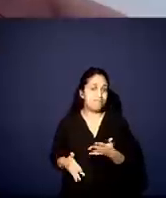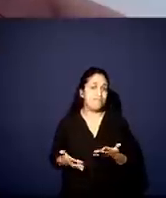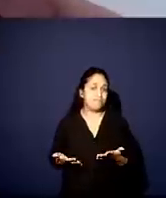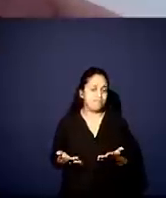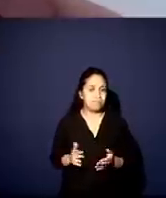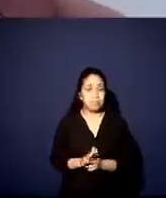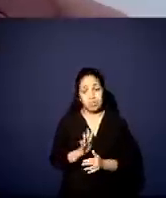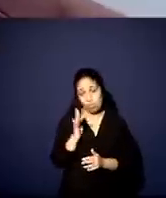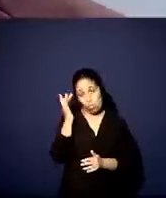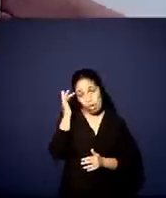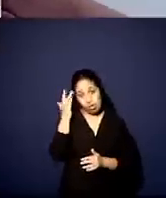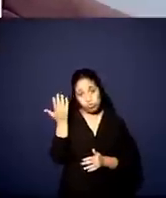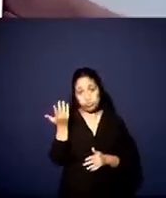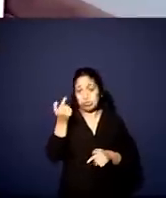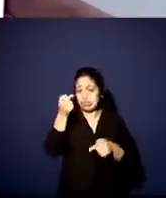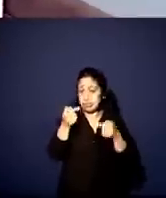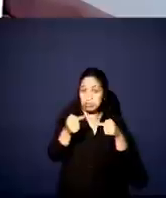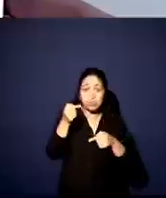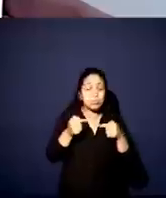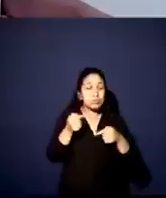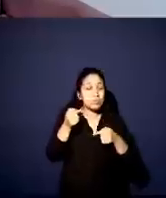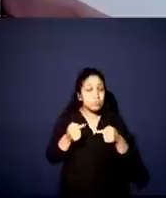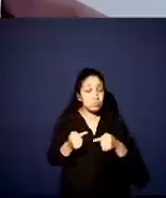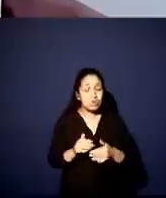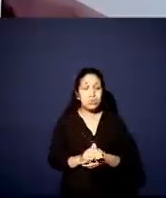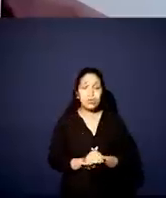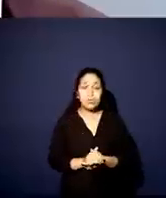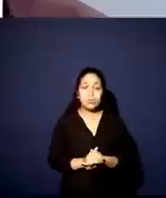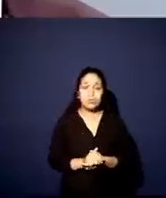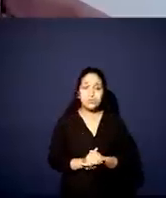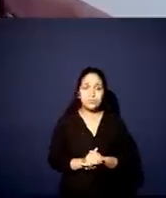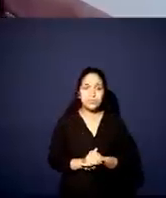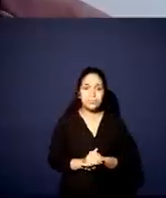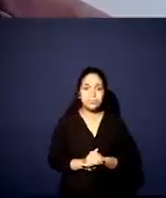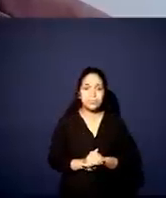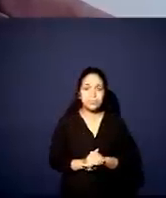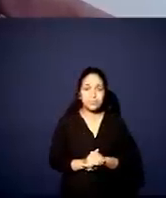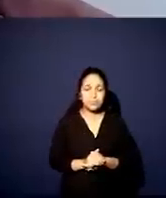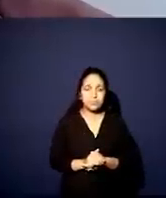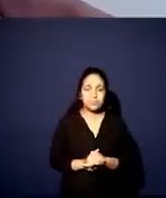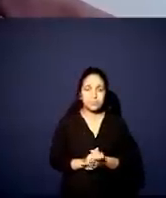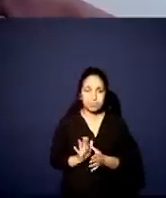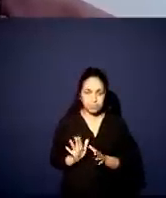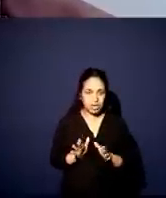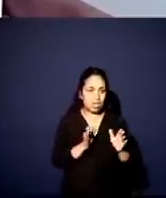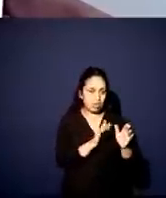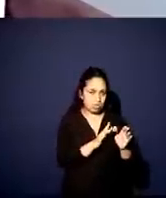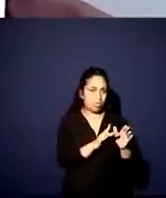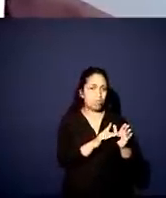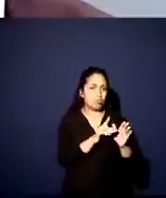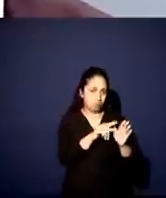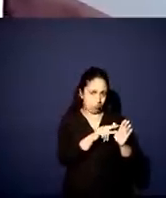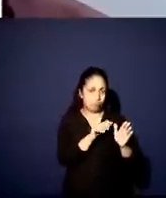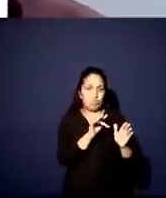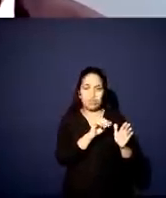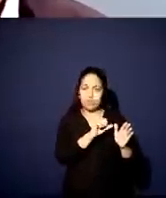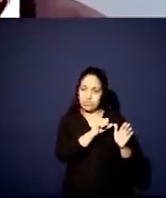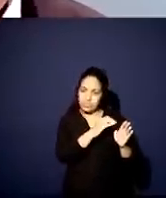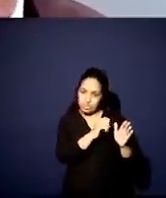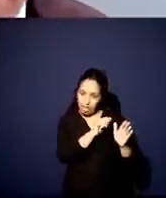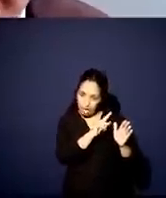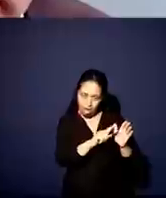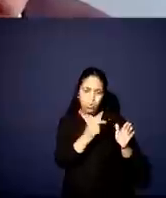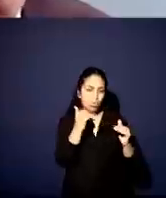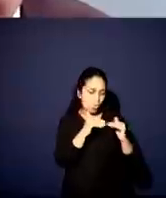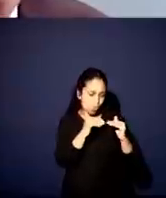essa discussão ela passa um pouco pela questão fiscal, concordo, mas aí é uma